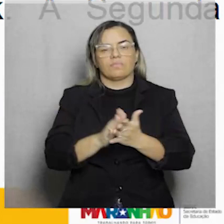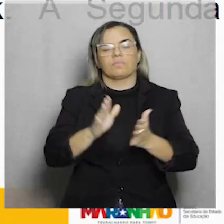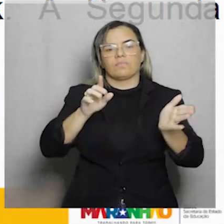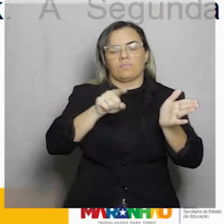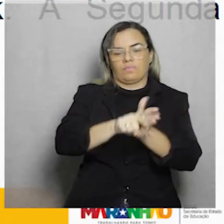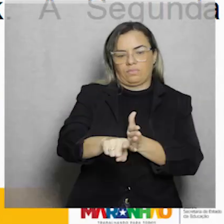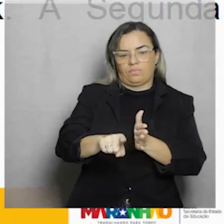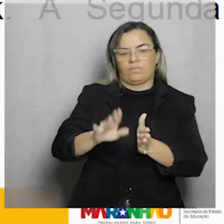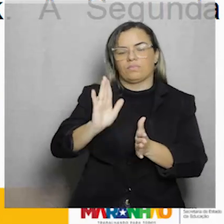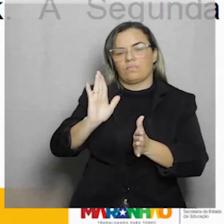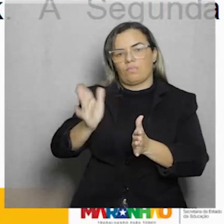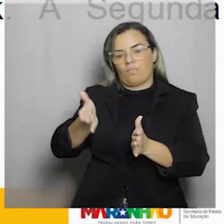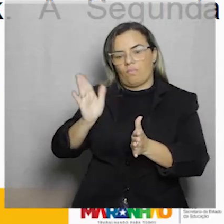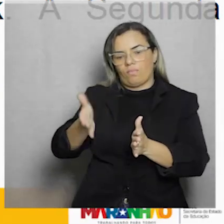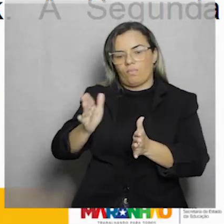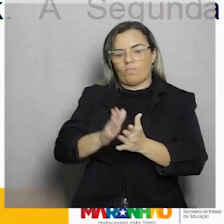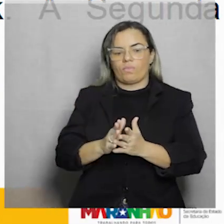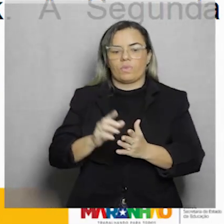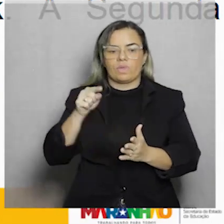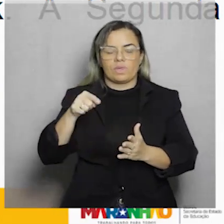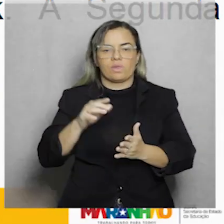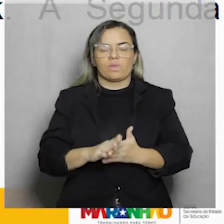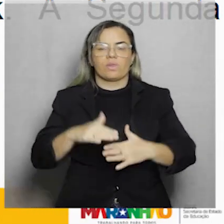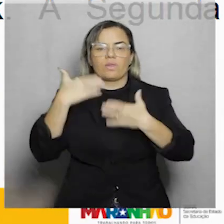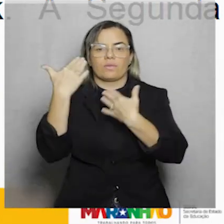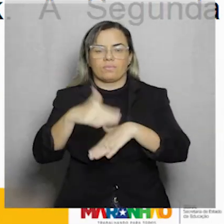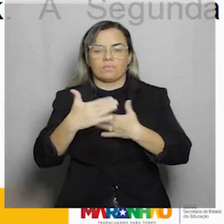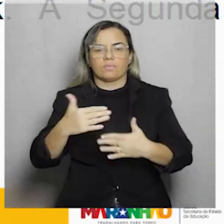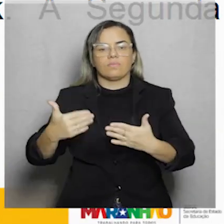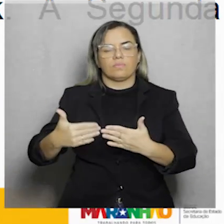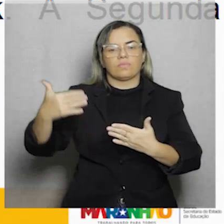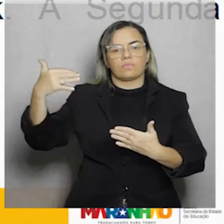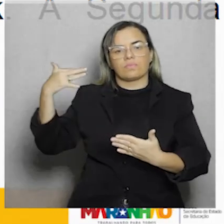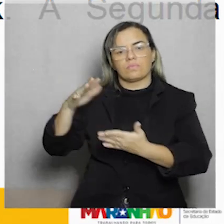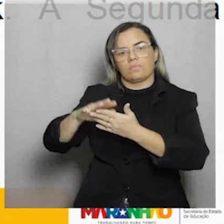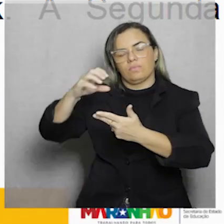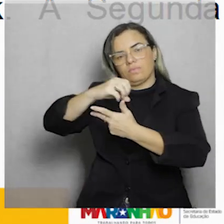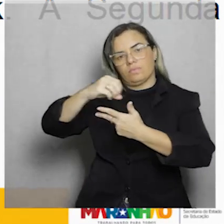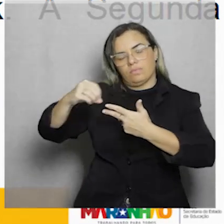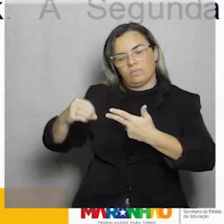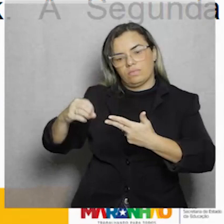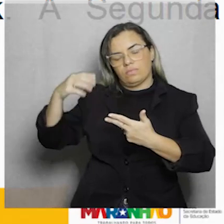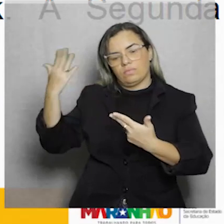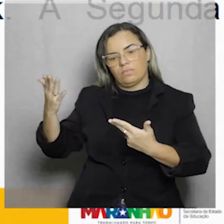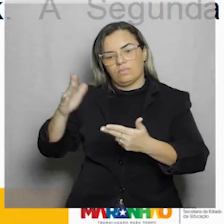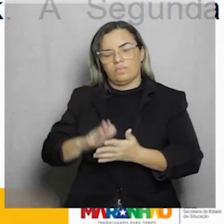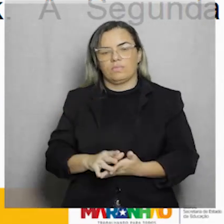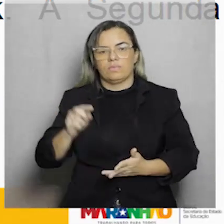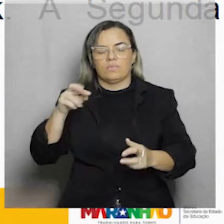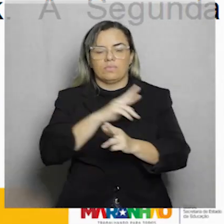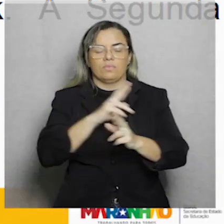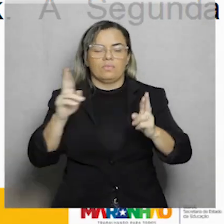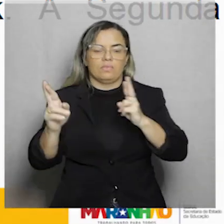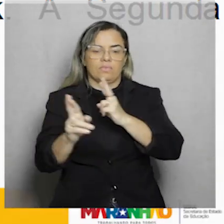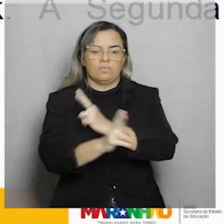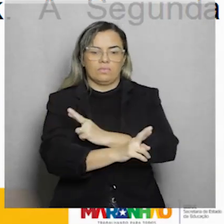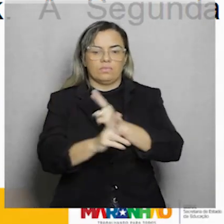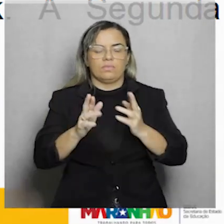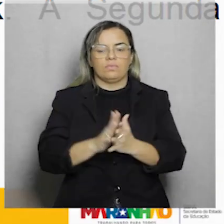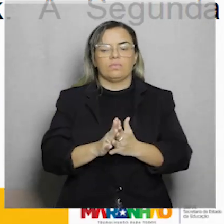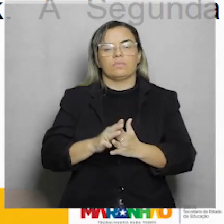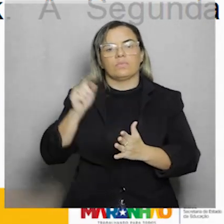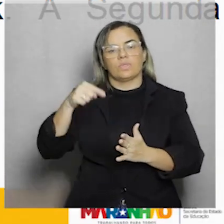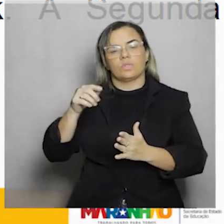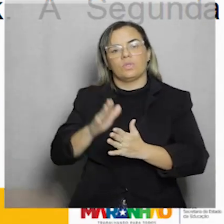já foi abordado em provas anteriores do Enem, e que ele envolve a questão